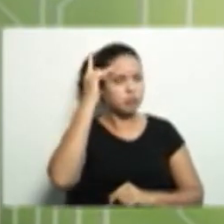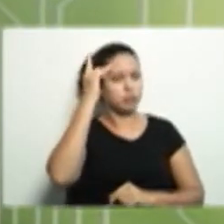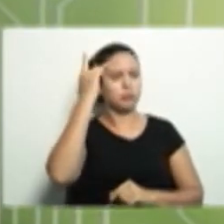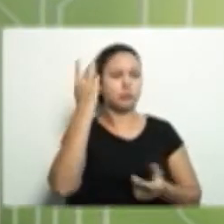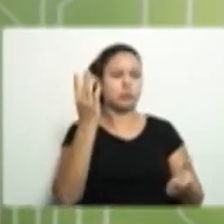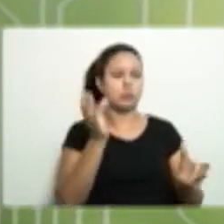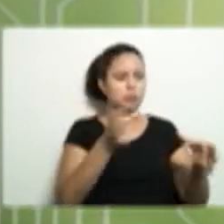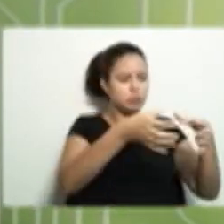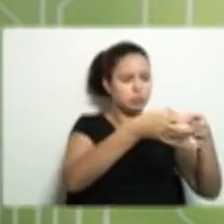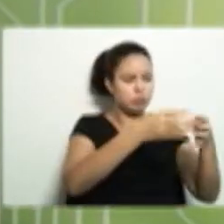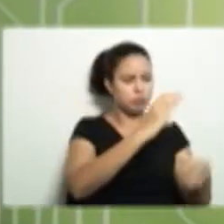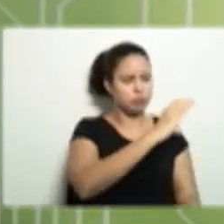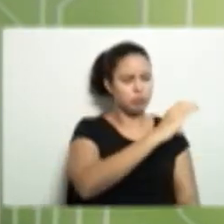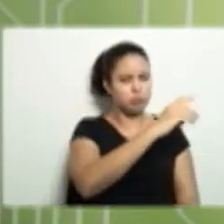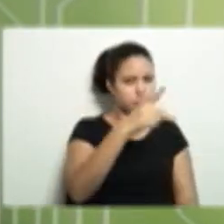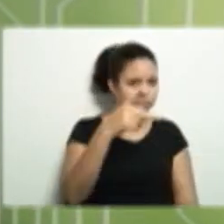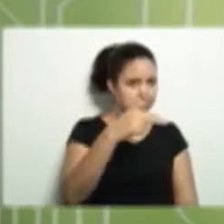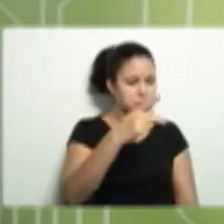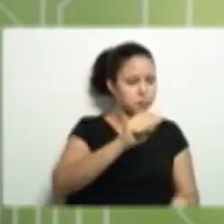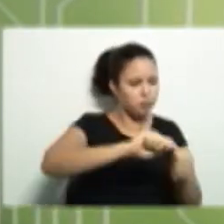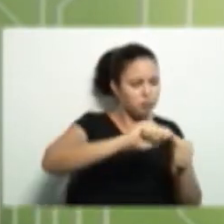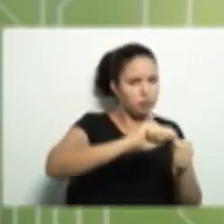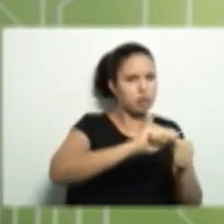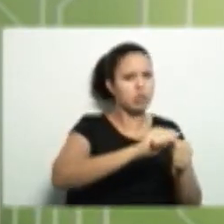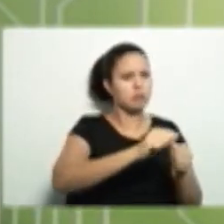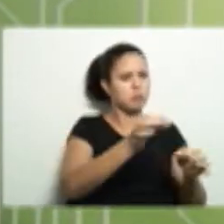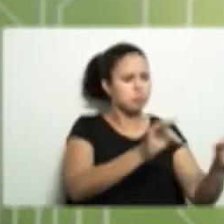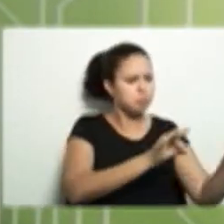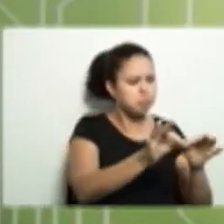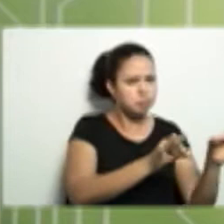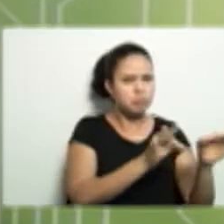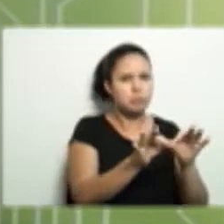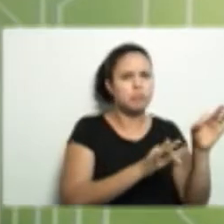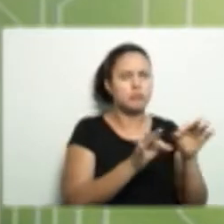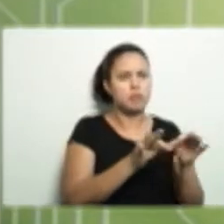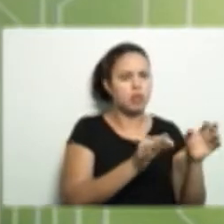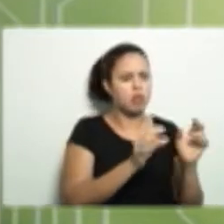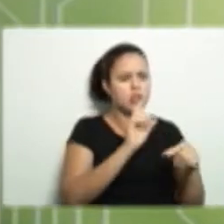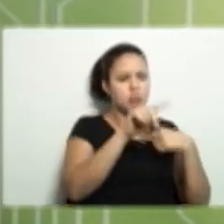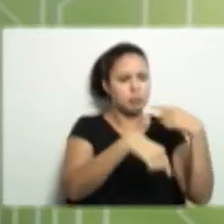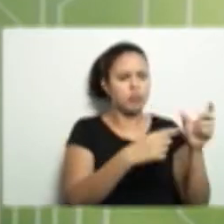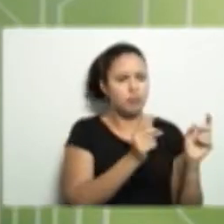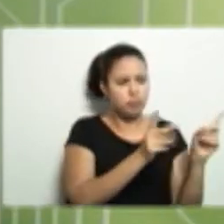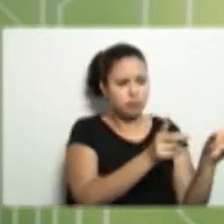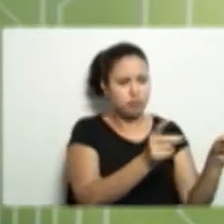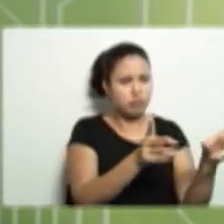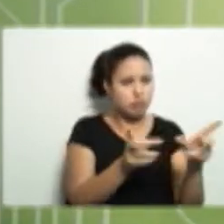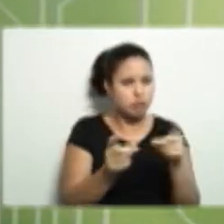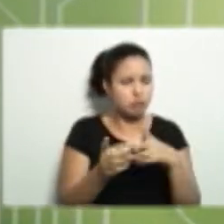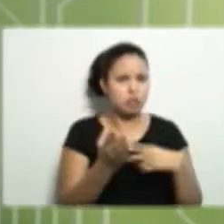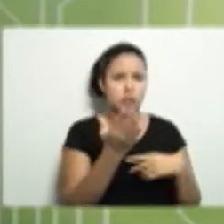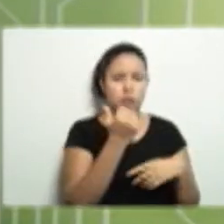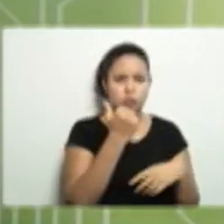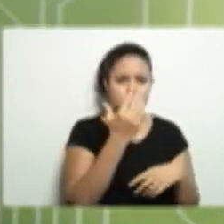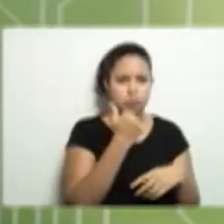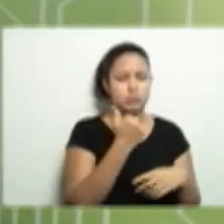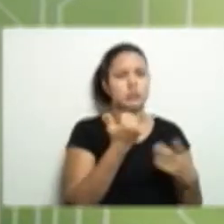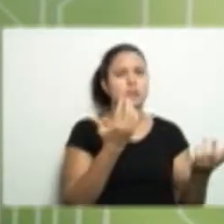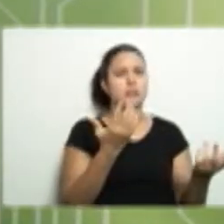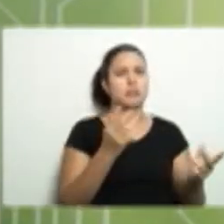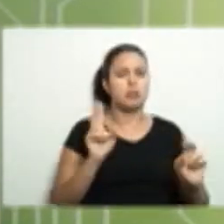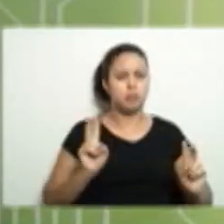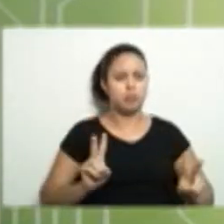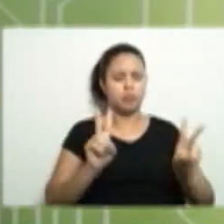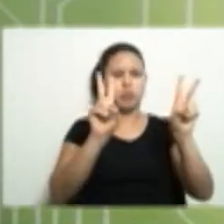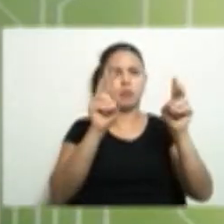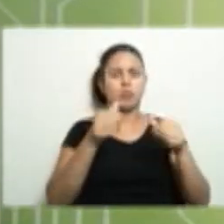de alimentos orgânicos. Como essa cooperativa pode vender alimentos com valor agregado maior, que vão acrescentar valor para a sociedade, para